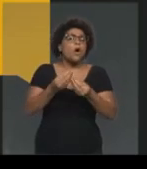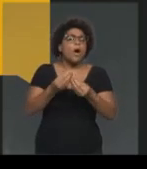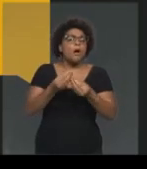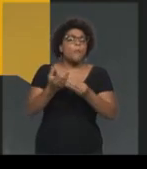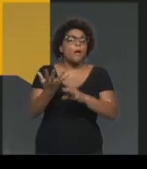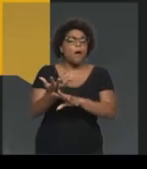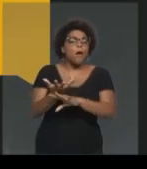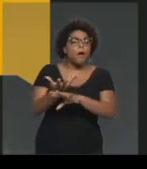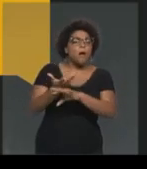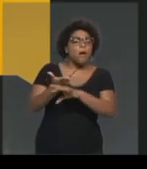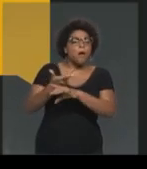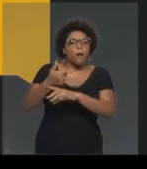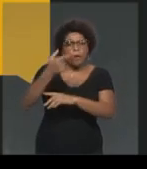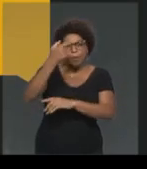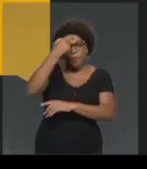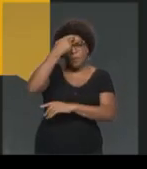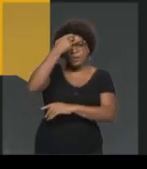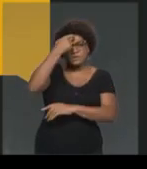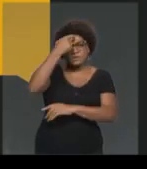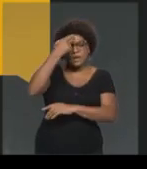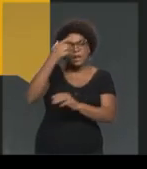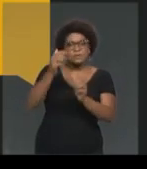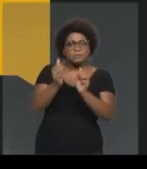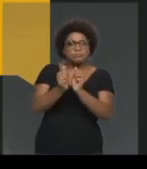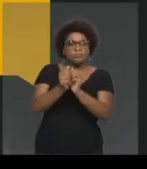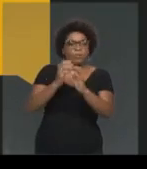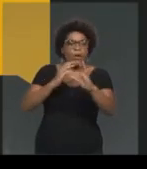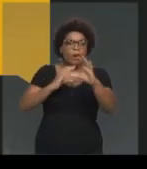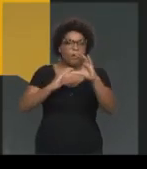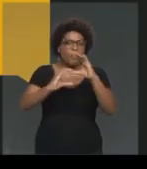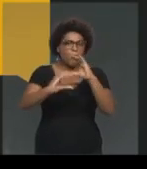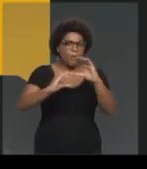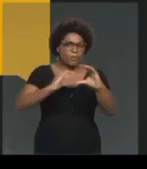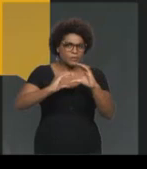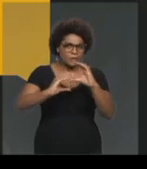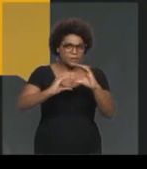o significado dessa